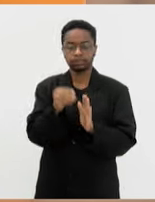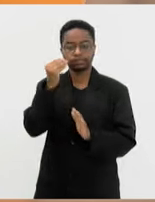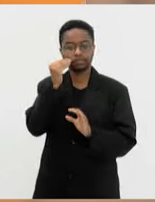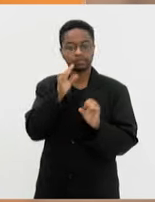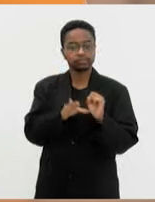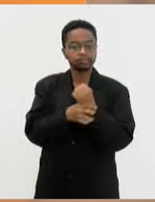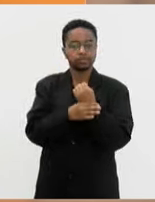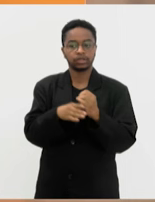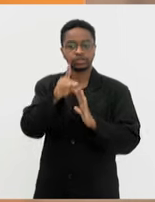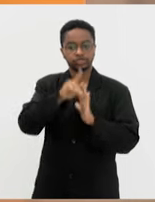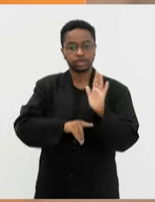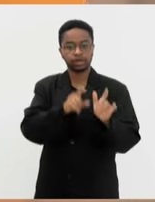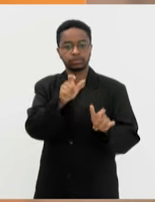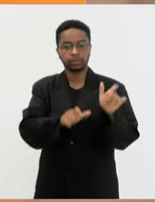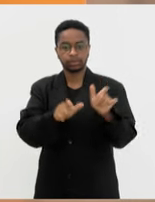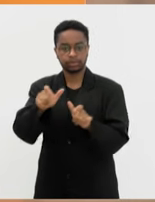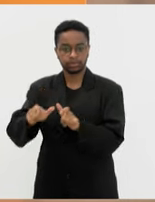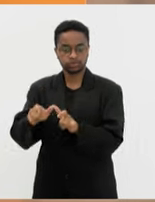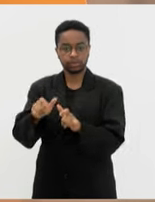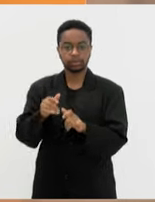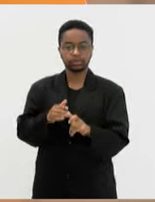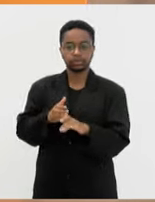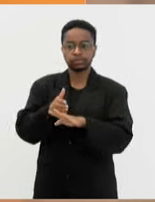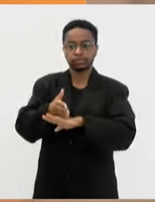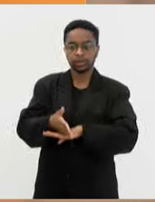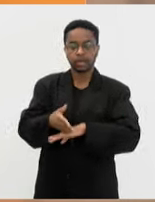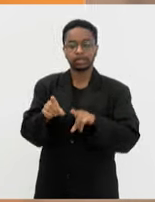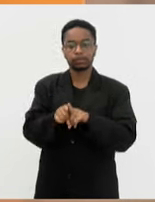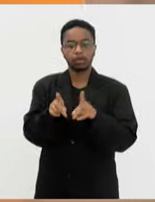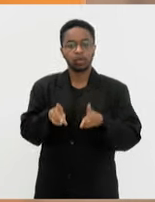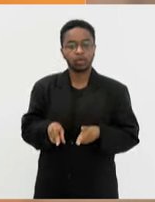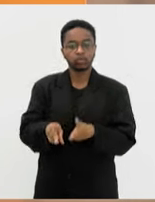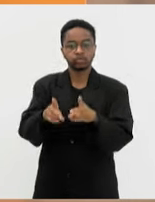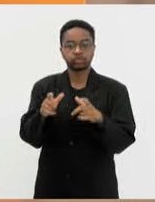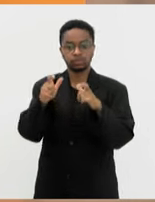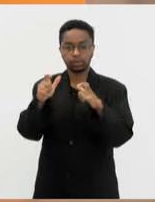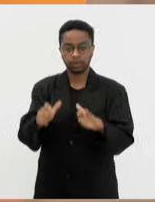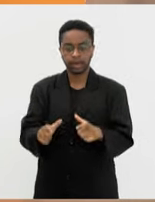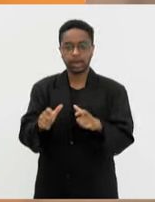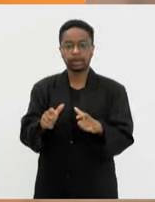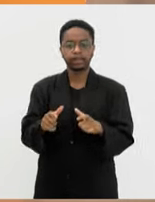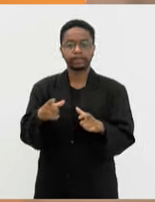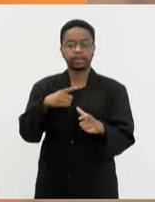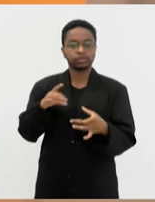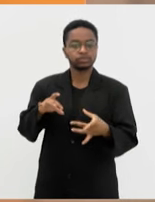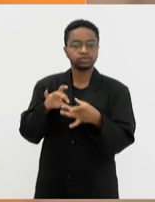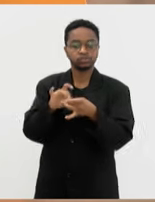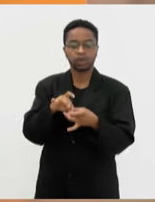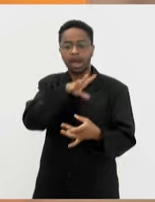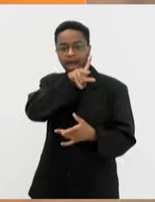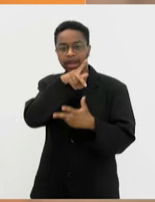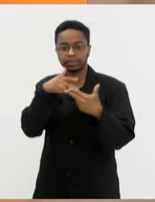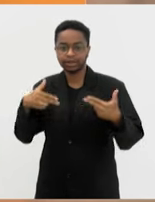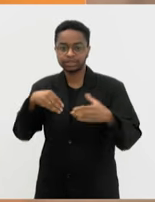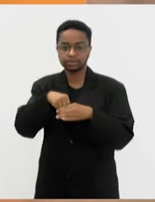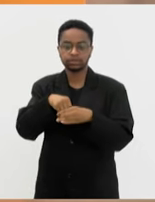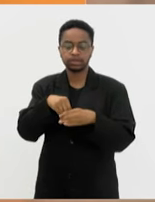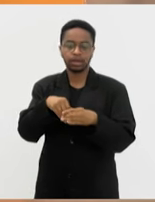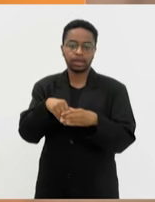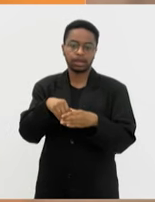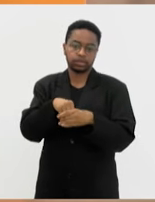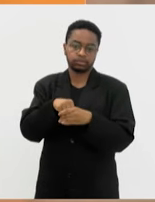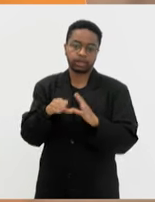garantir o direito das pessoas ingressarem e permanecerem com animais domésticos de pequeno porte em